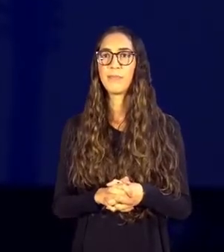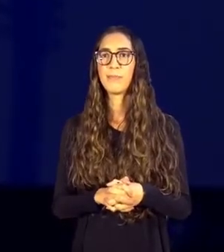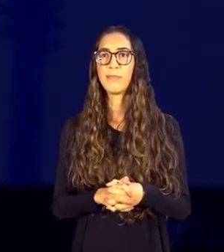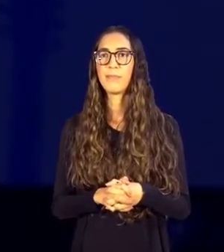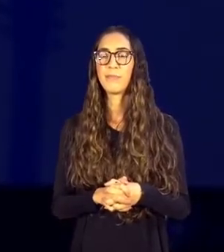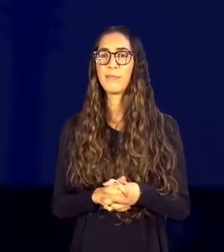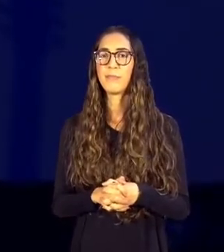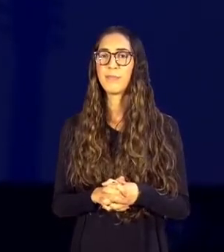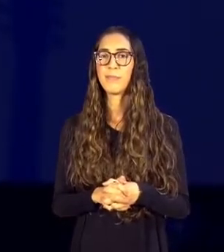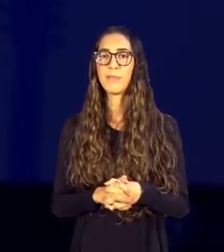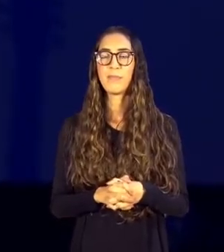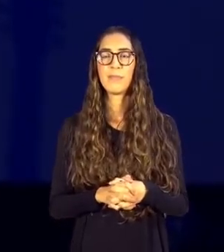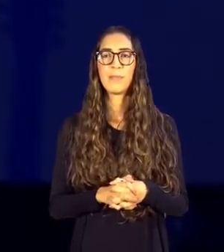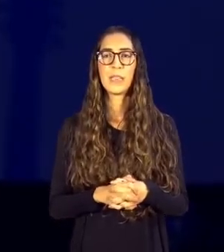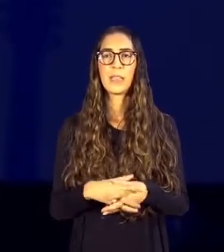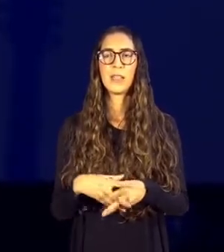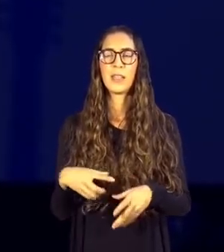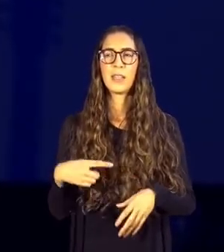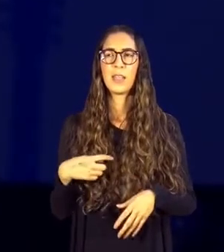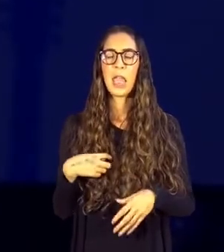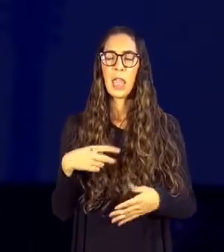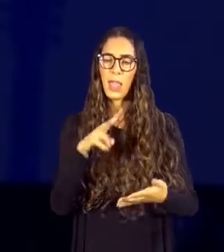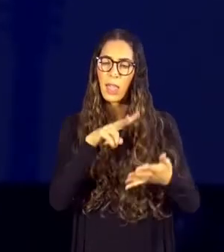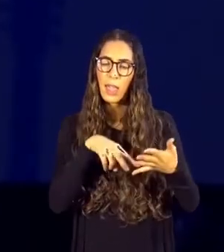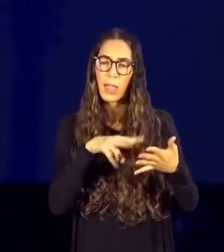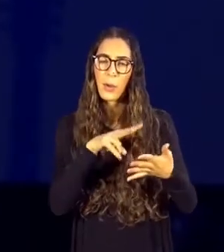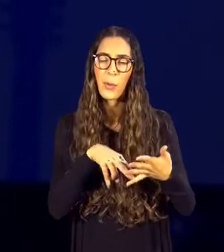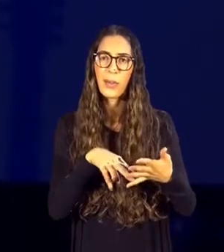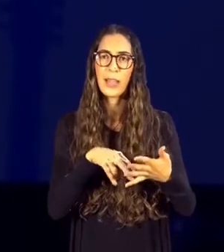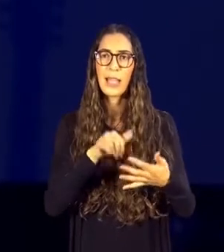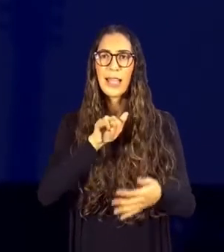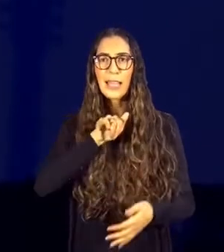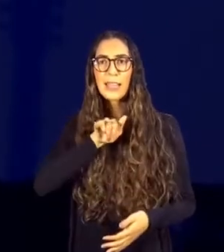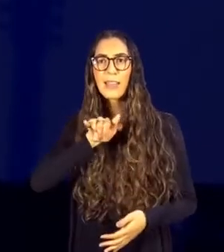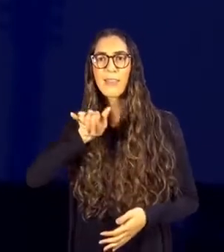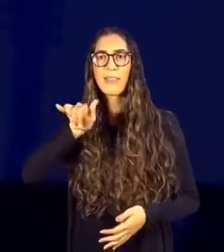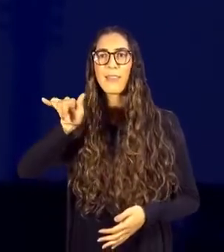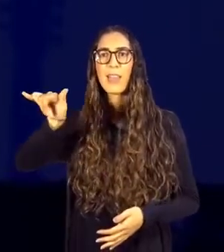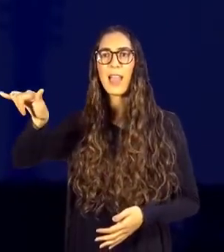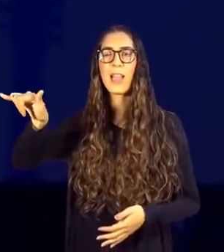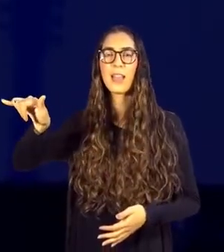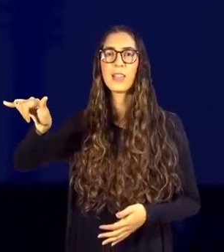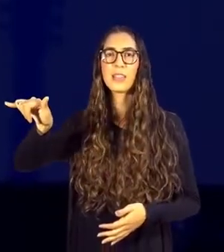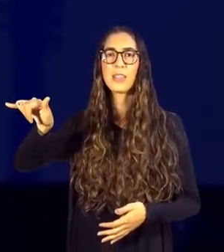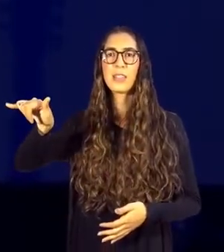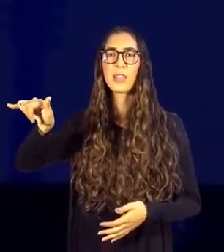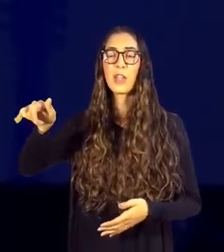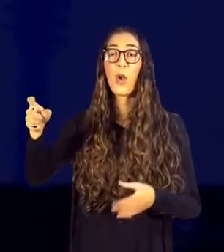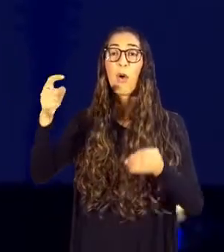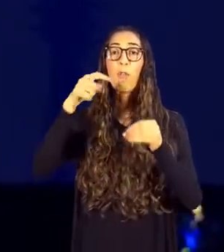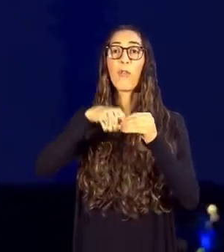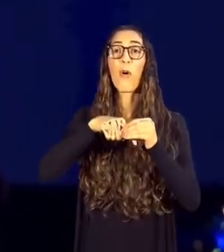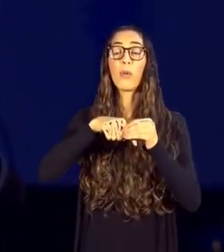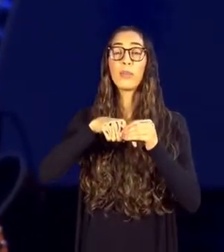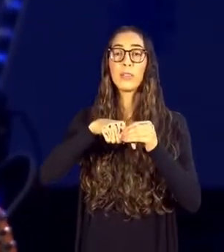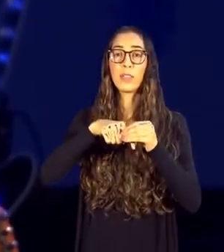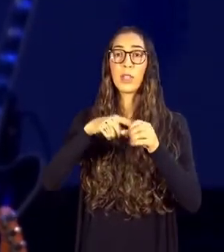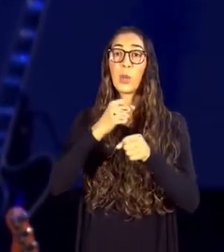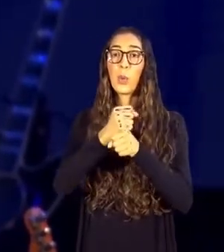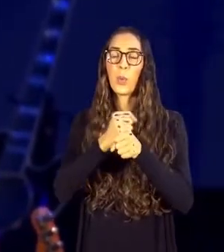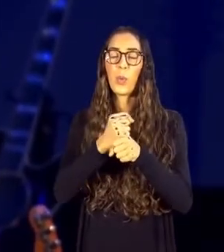passar viagens aéreas de transporte aéreo internacional só vai voltar em 2023 à